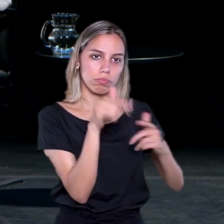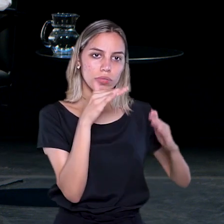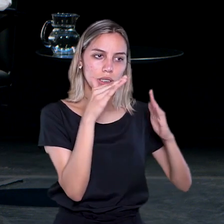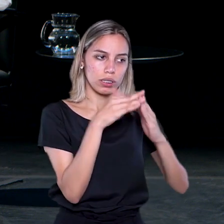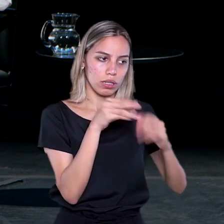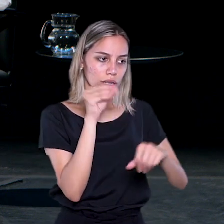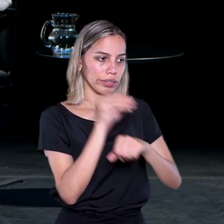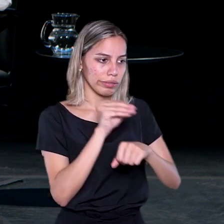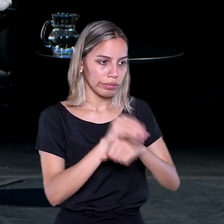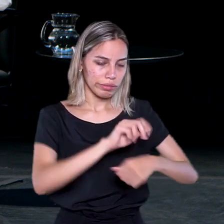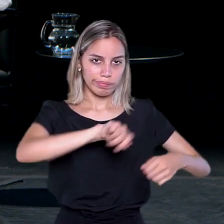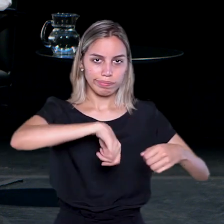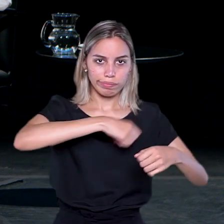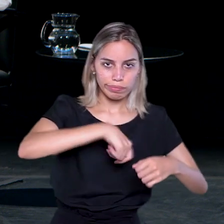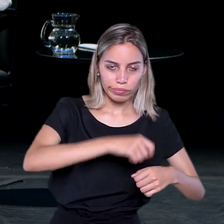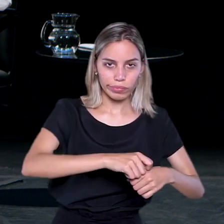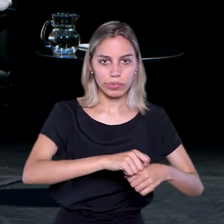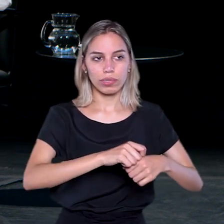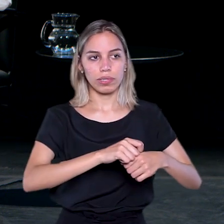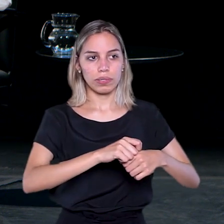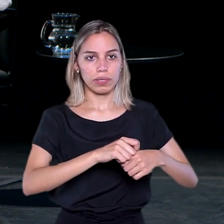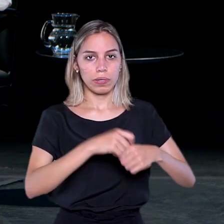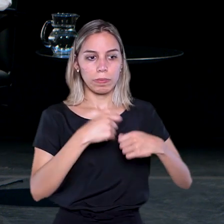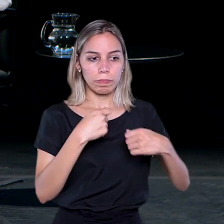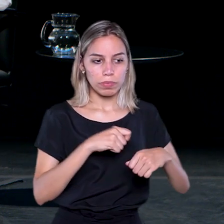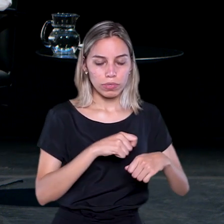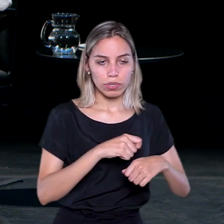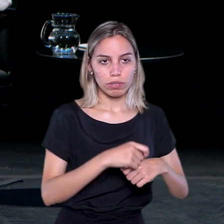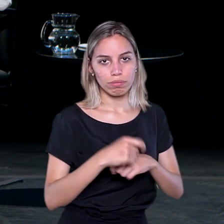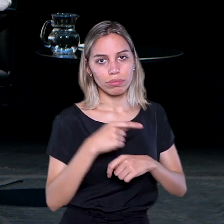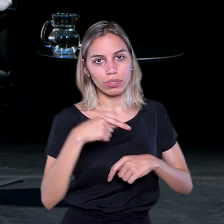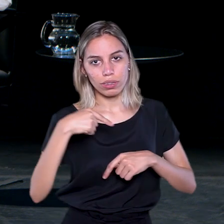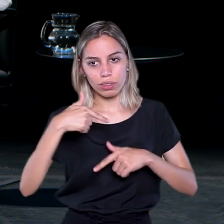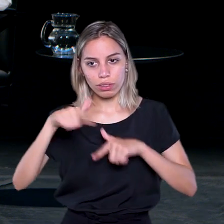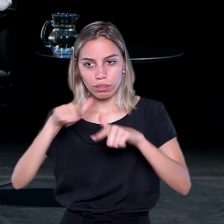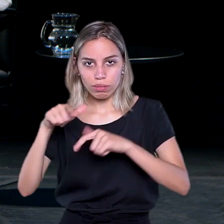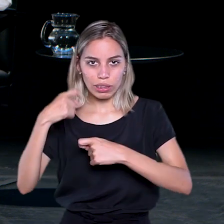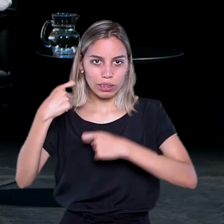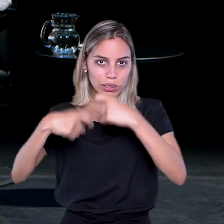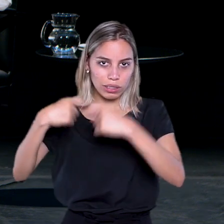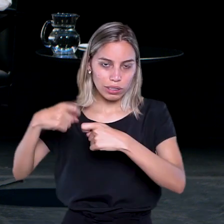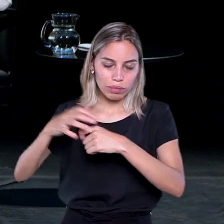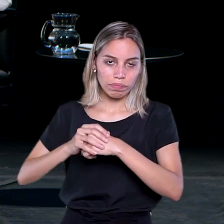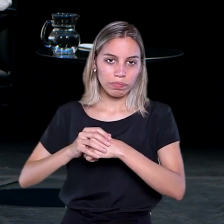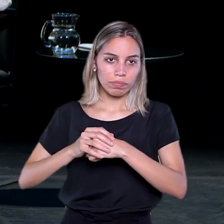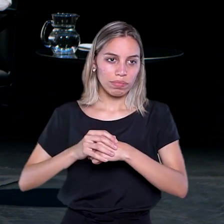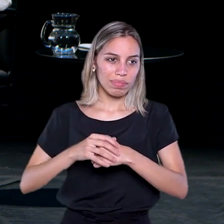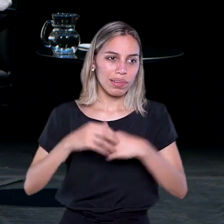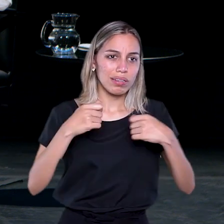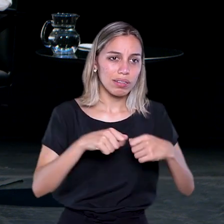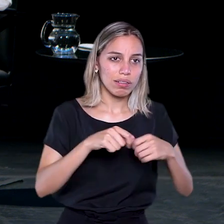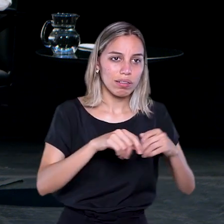leite, e migraram para os quartinhos dos fundos. É disso que a gente está falando, e por isso esse reconhecimento tão tardio dos direitos